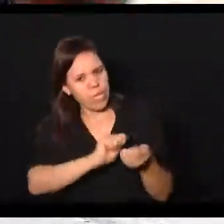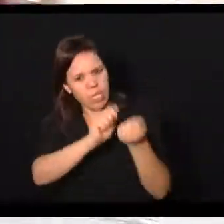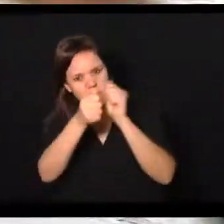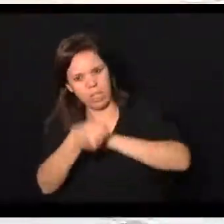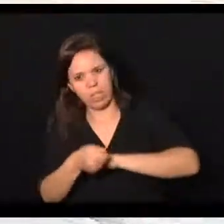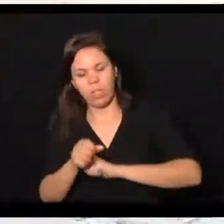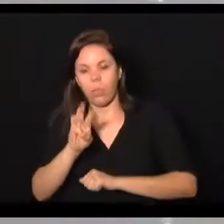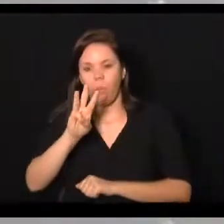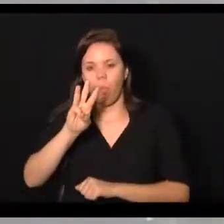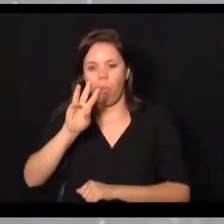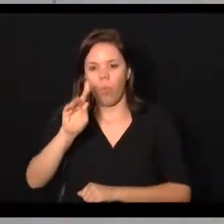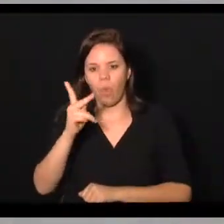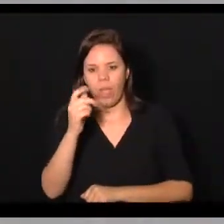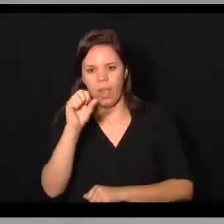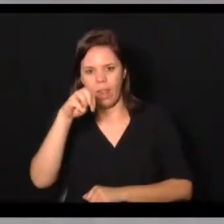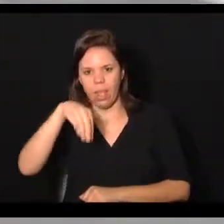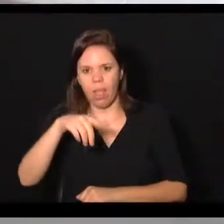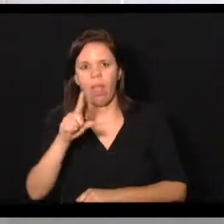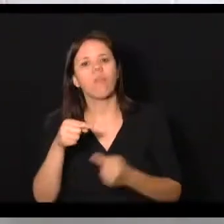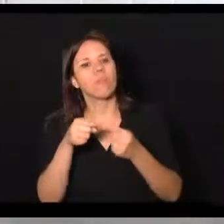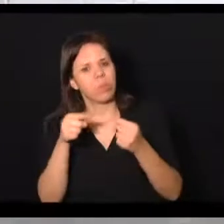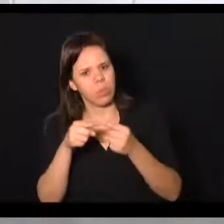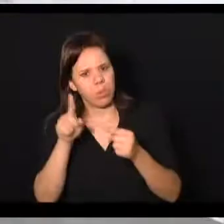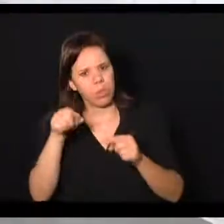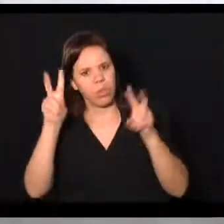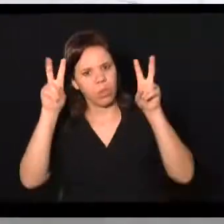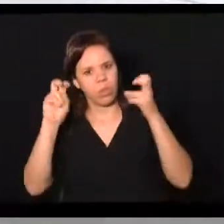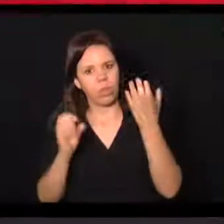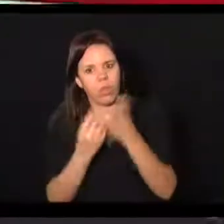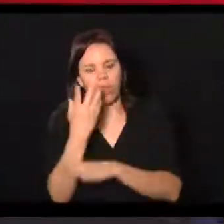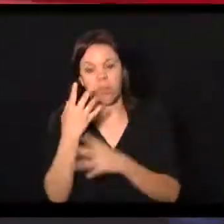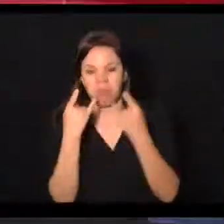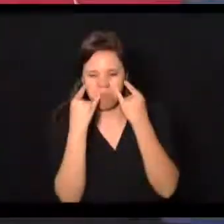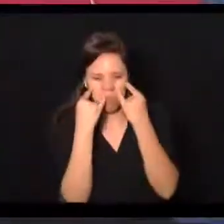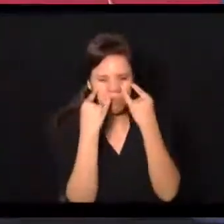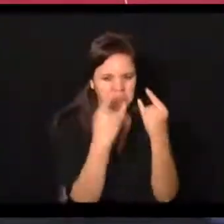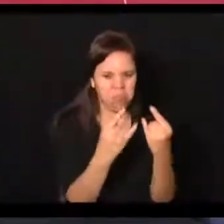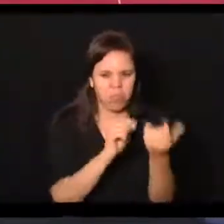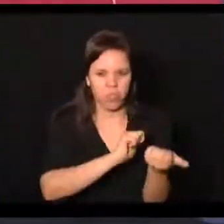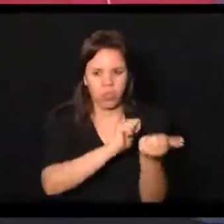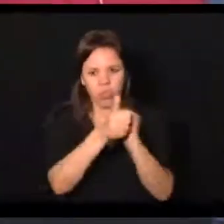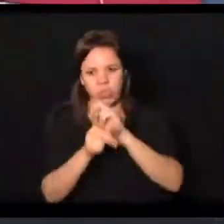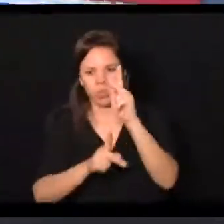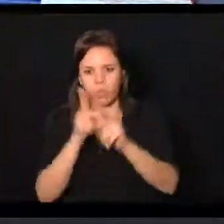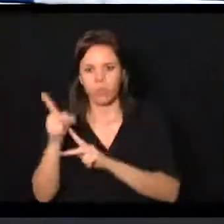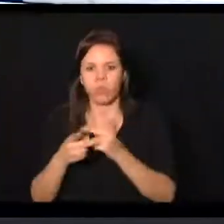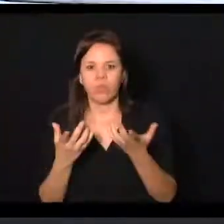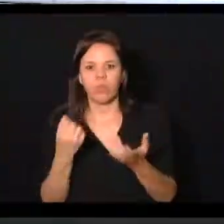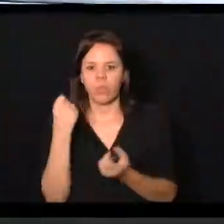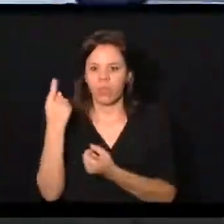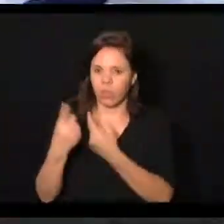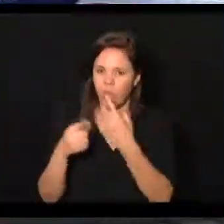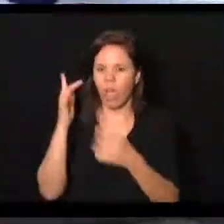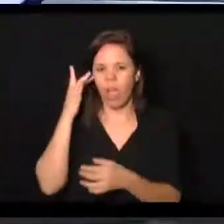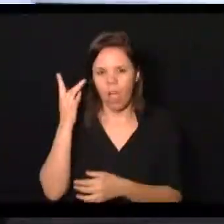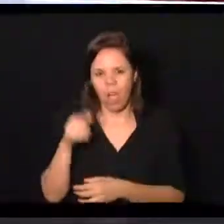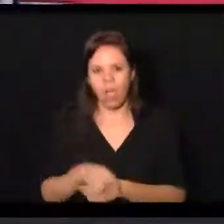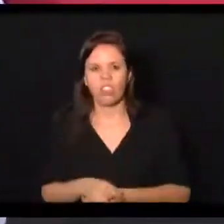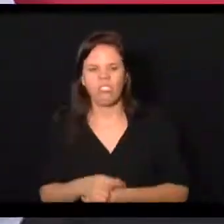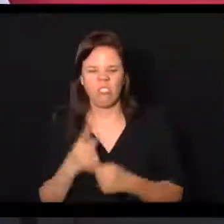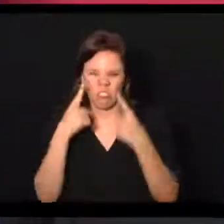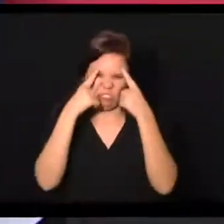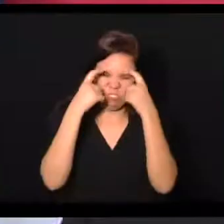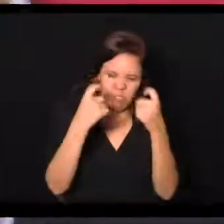William Shakespeare cairia bem para explicar o fascínio que esse esporte causa entre as pessoas. Alguns acham a modalidade